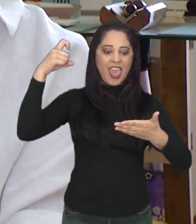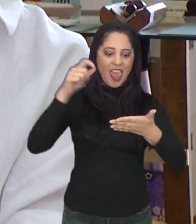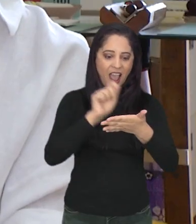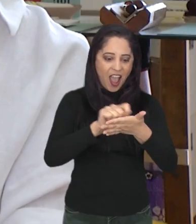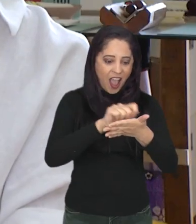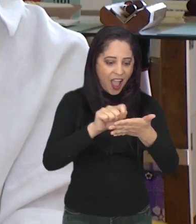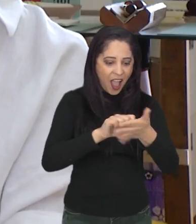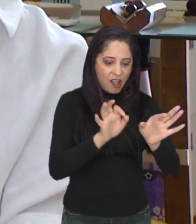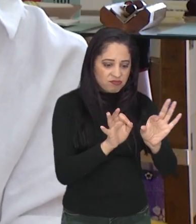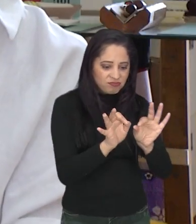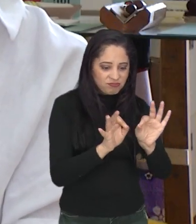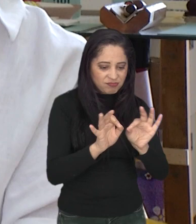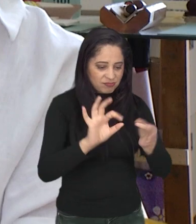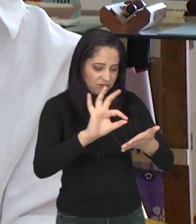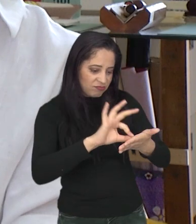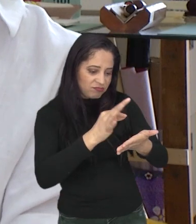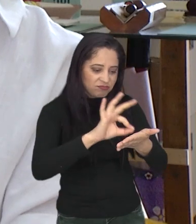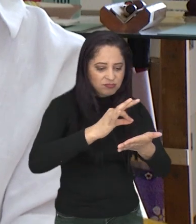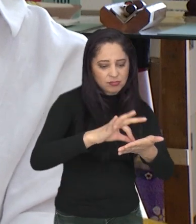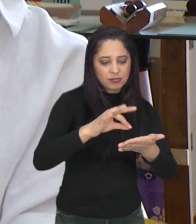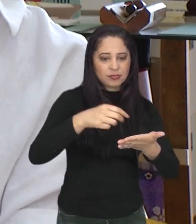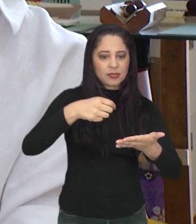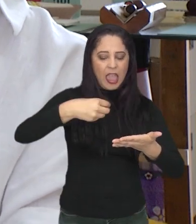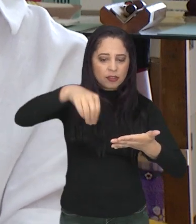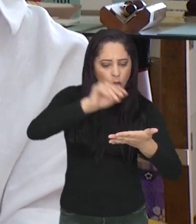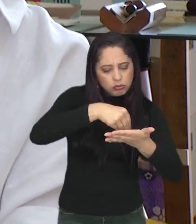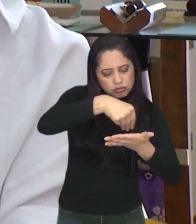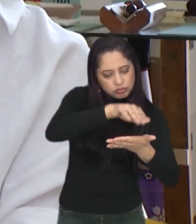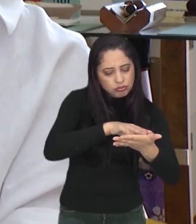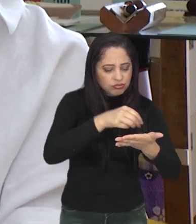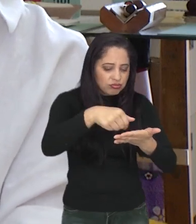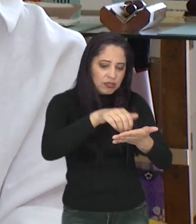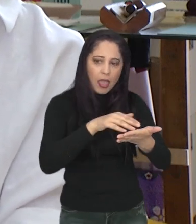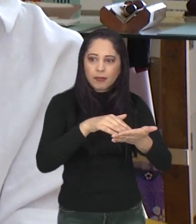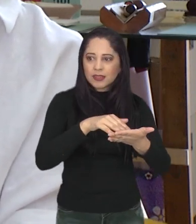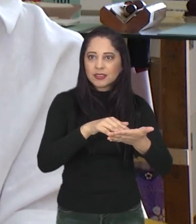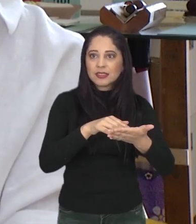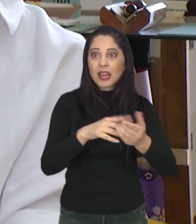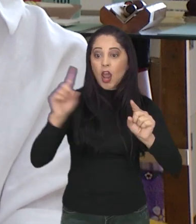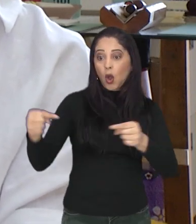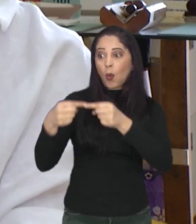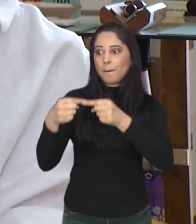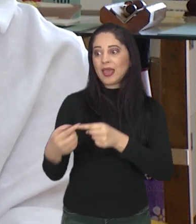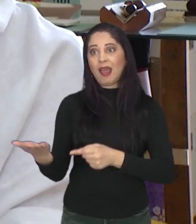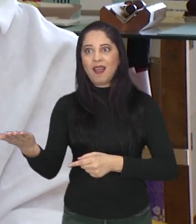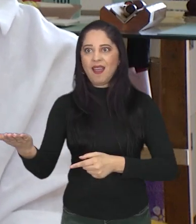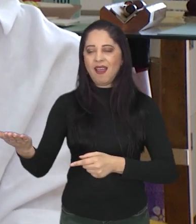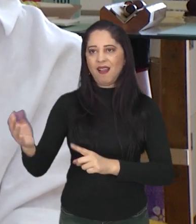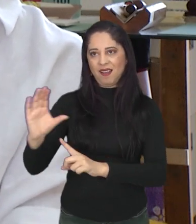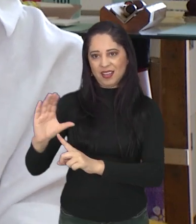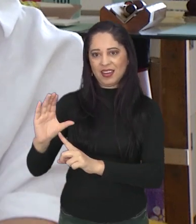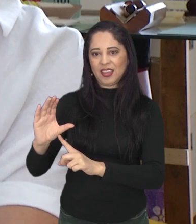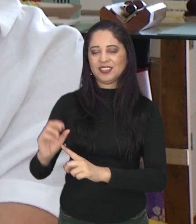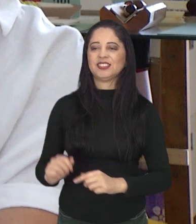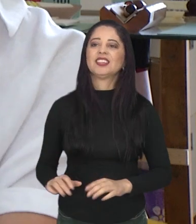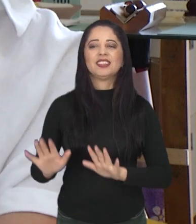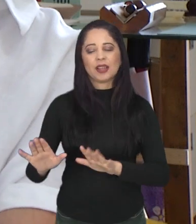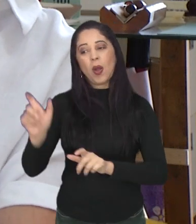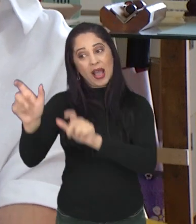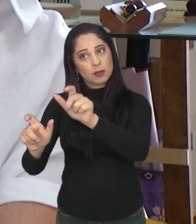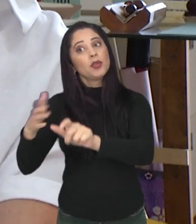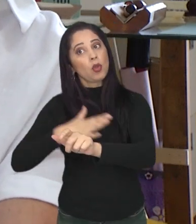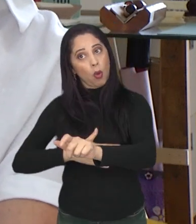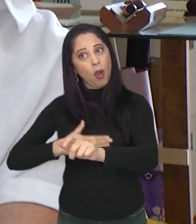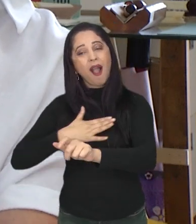criativa ali para criar esse produto especialmente para aquela pessoa então acho que as pessoas vem buscando muito isso né Eu